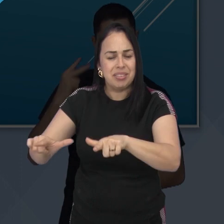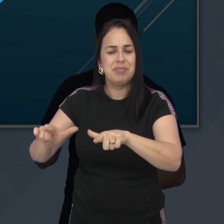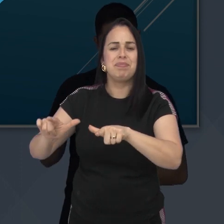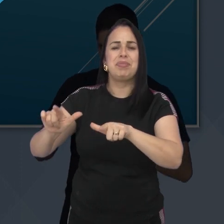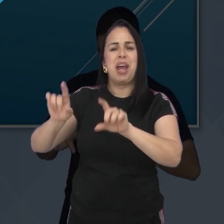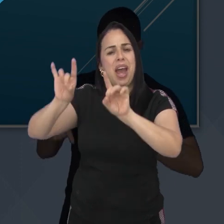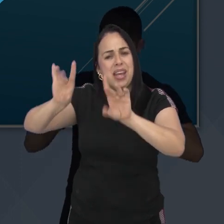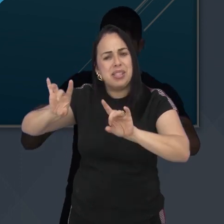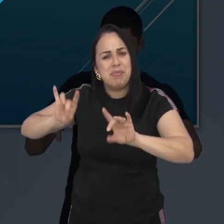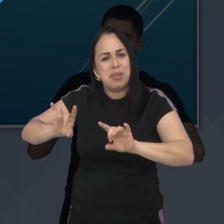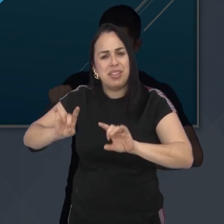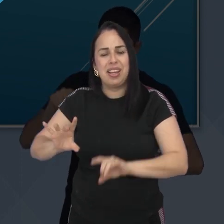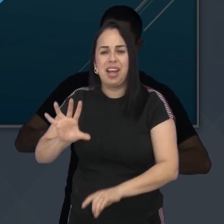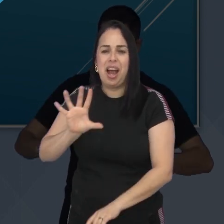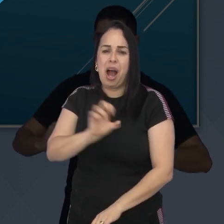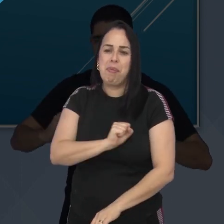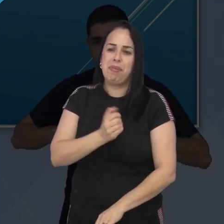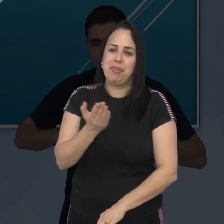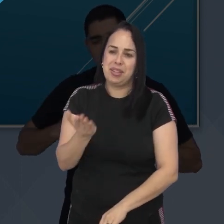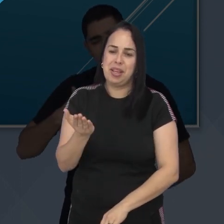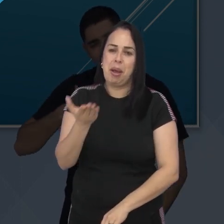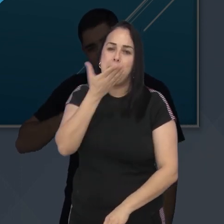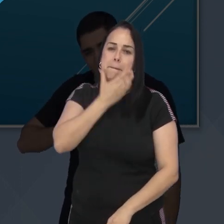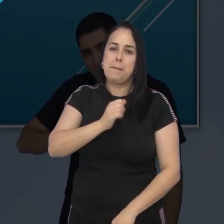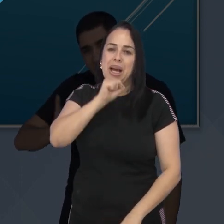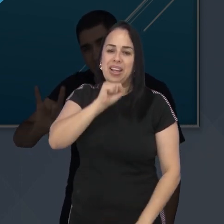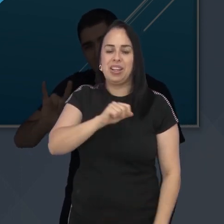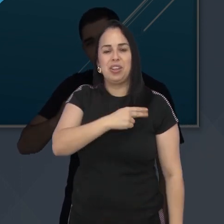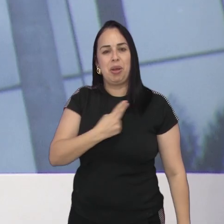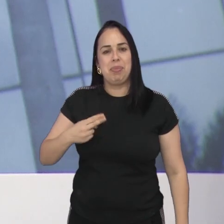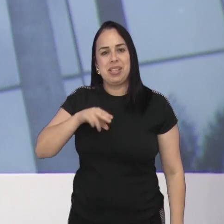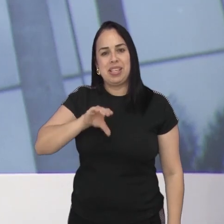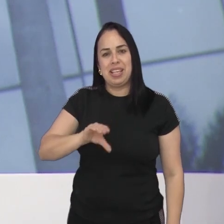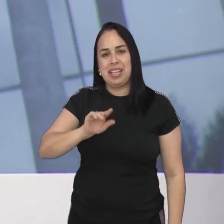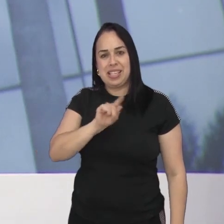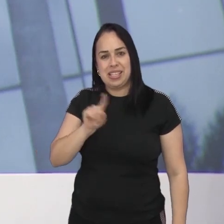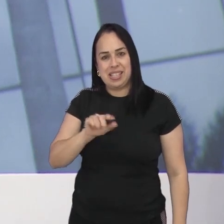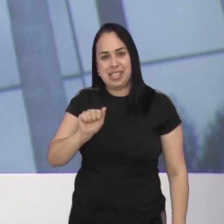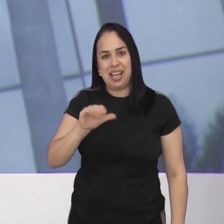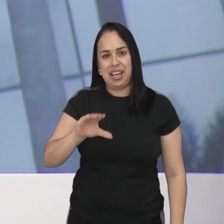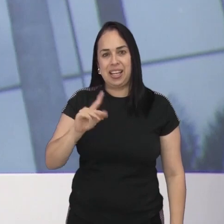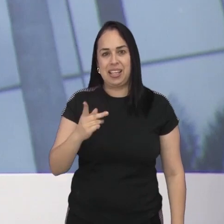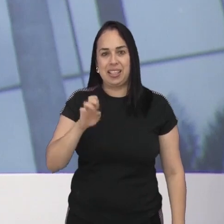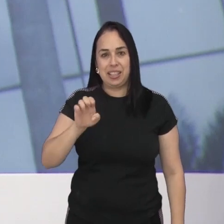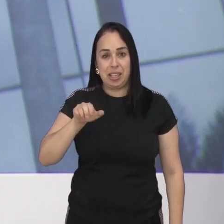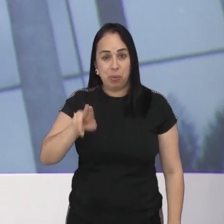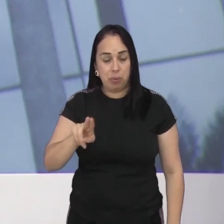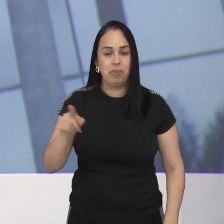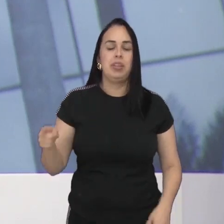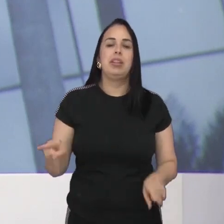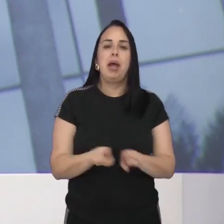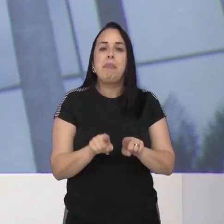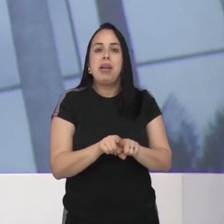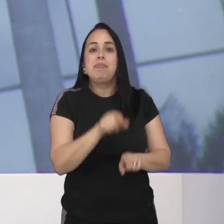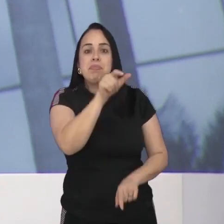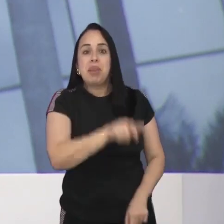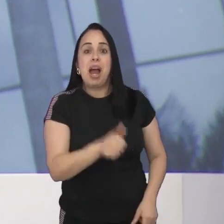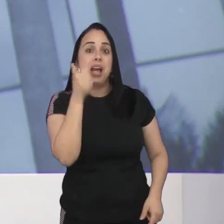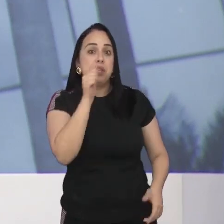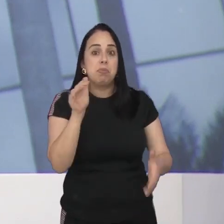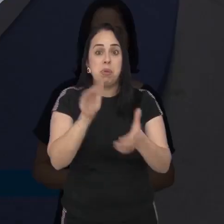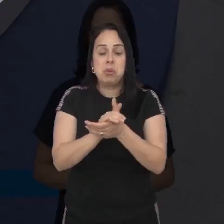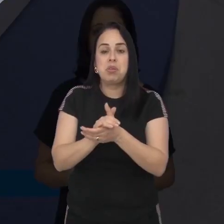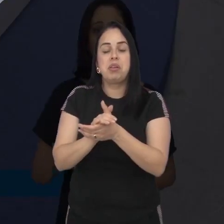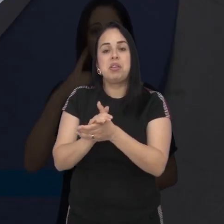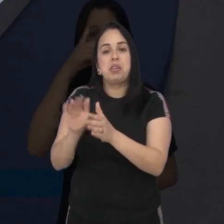tão significativo. Amo você, de seu pai Zaqueu. A esposa do homenageado destacou que a família tem um